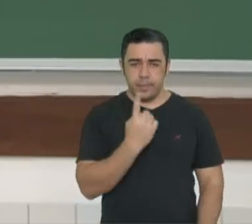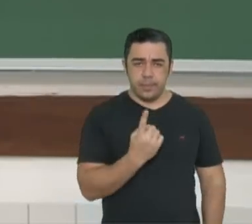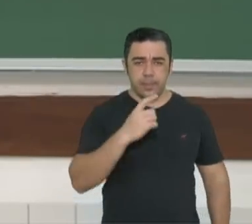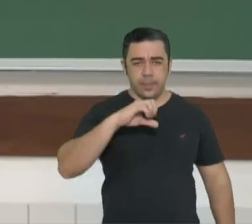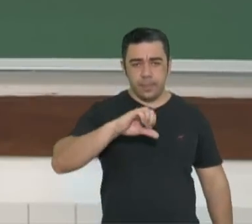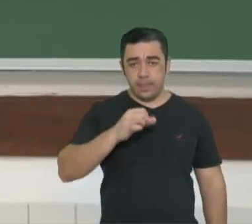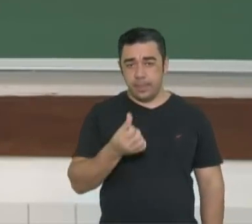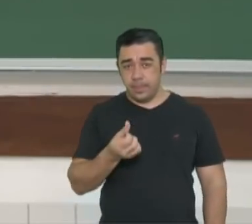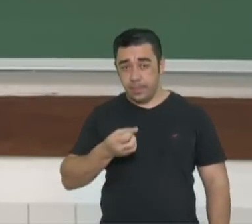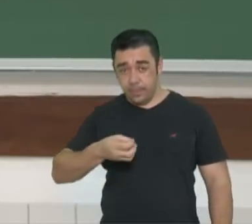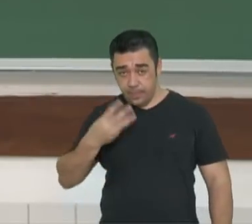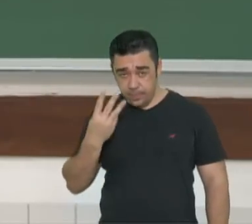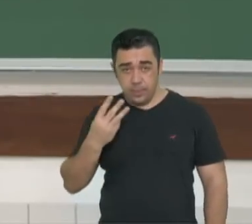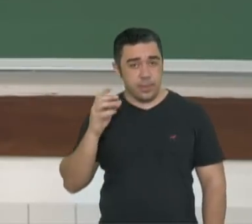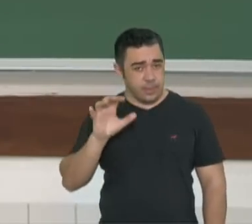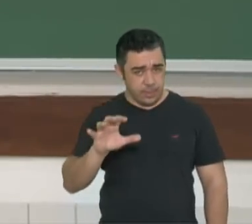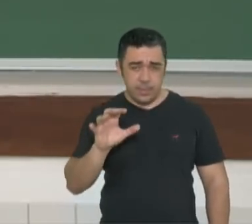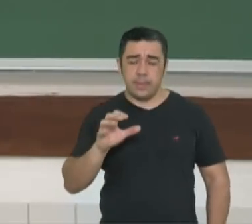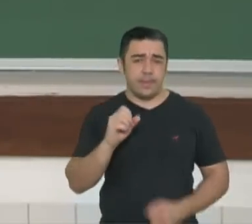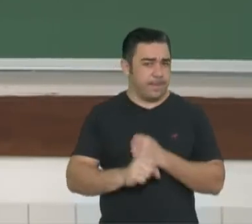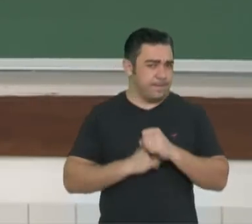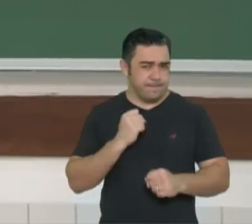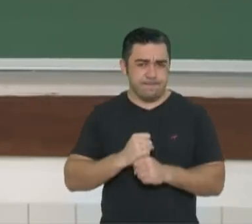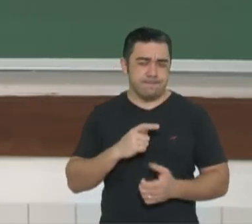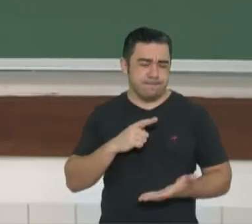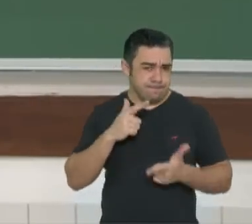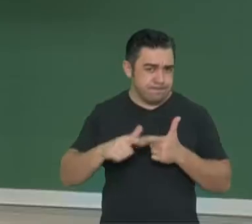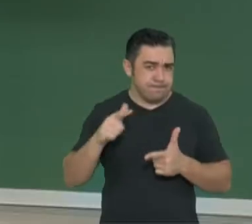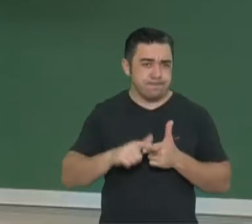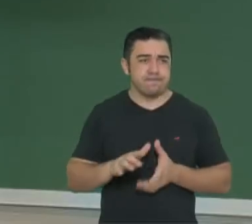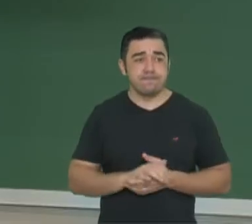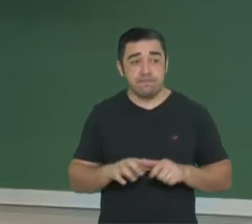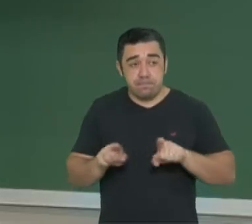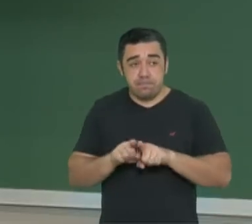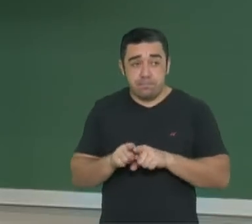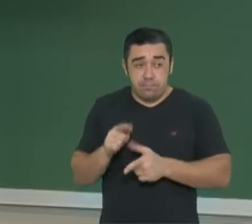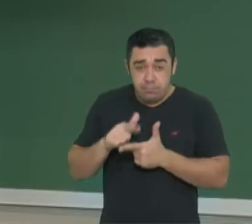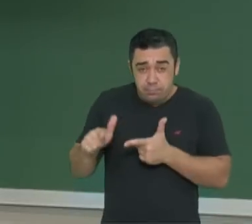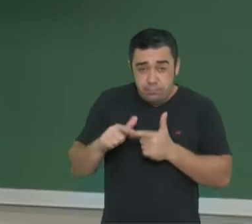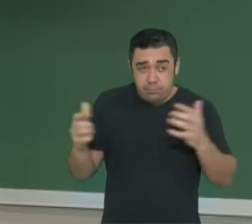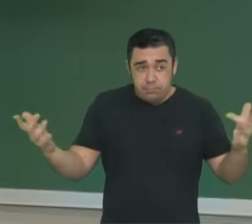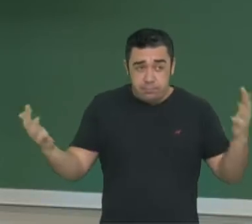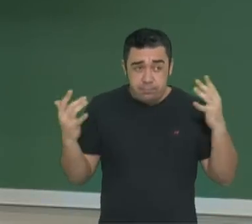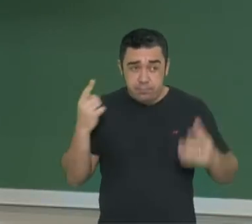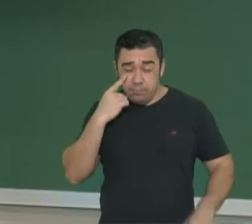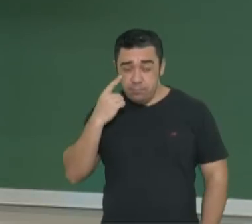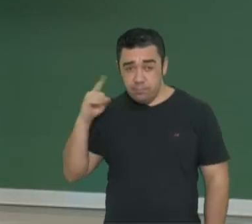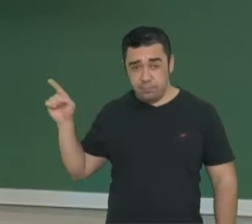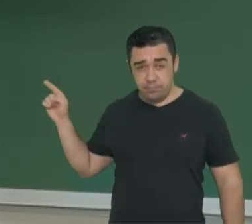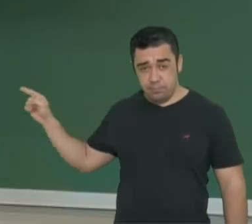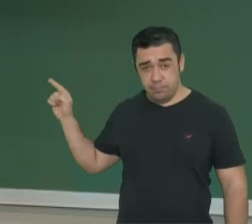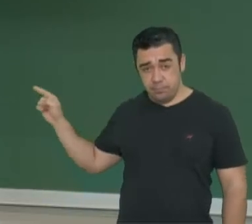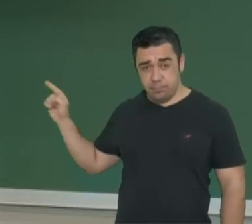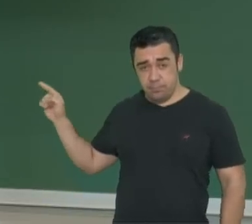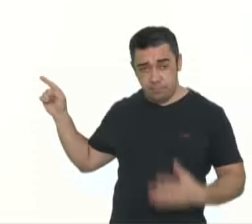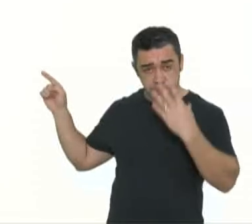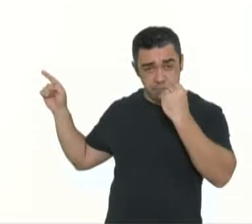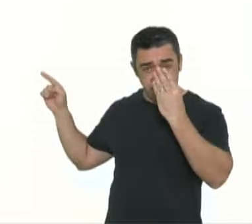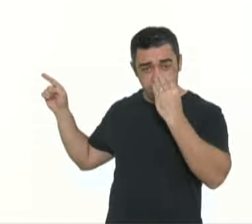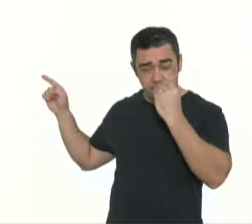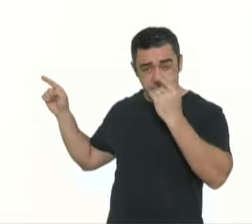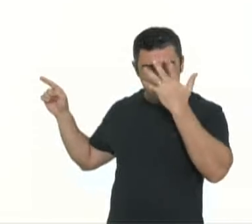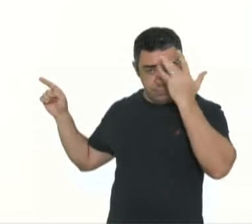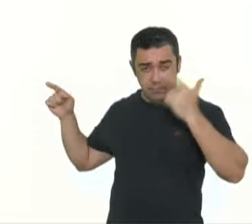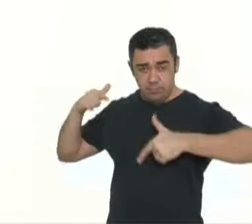1963. O ano todo foi dessa tensão. Falando em tensão, Tá vendo essa imagem do lado esquerdo, onde você tem um monte